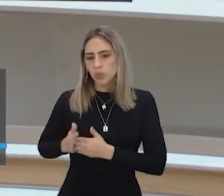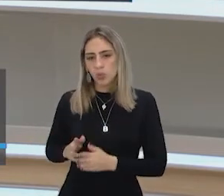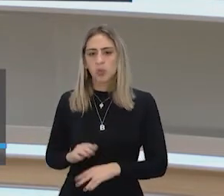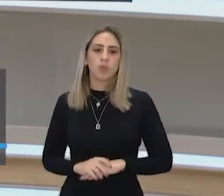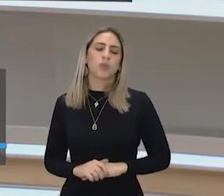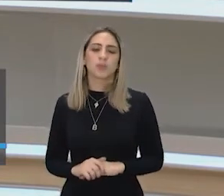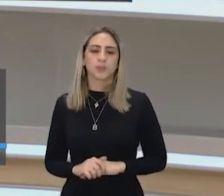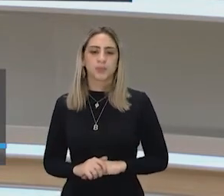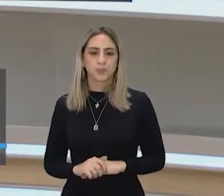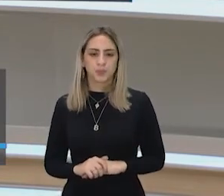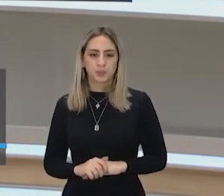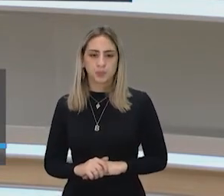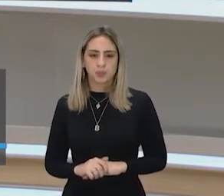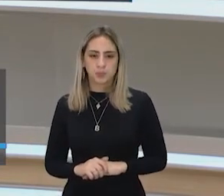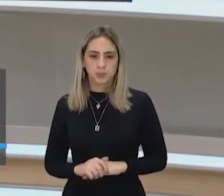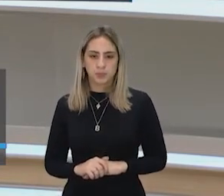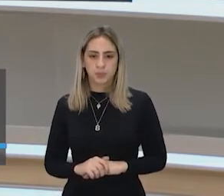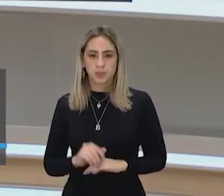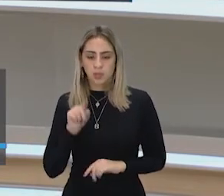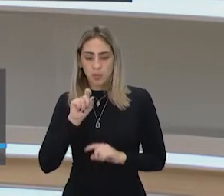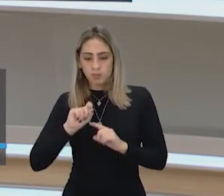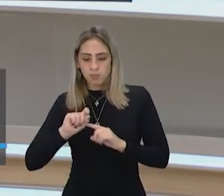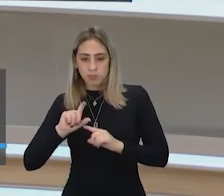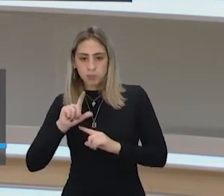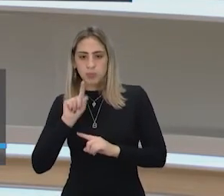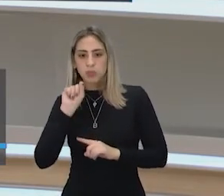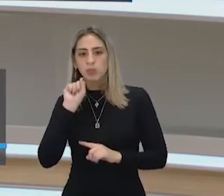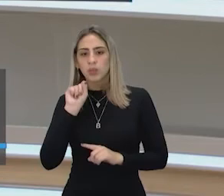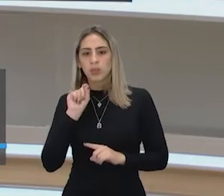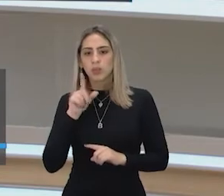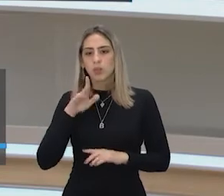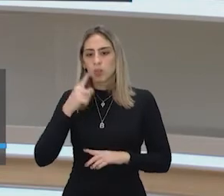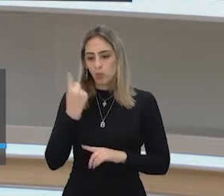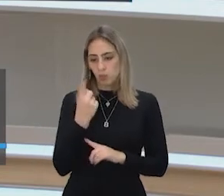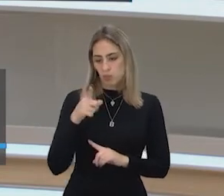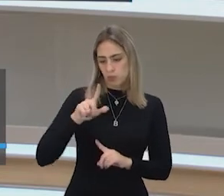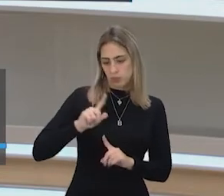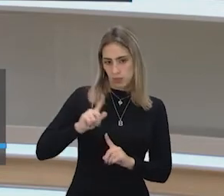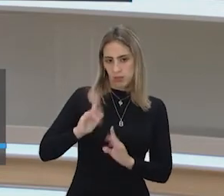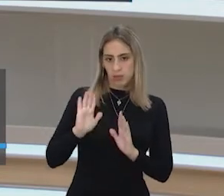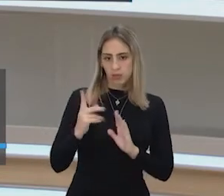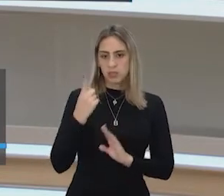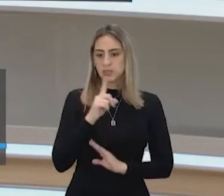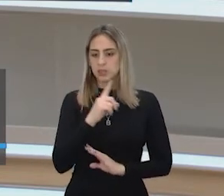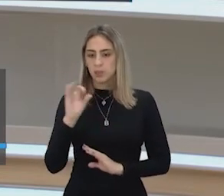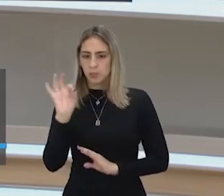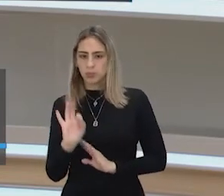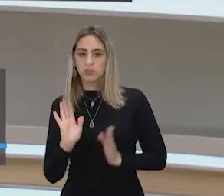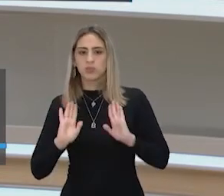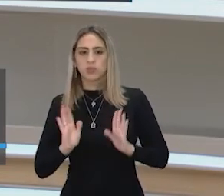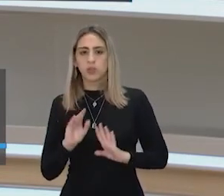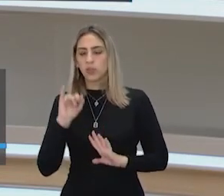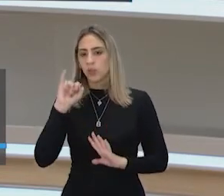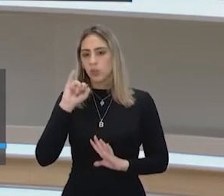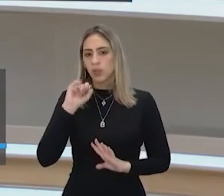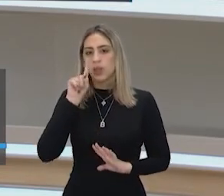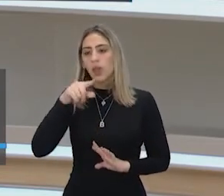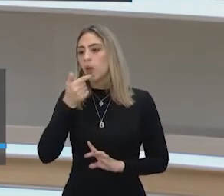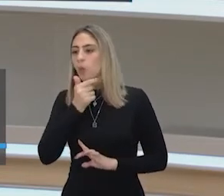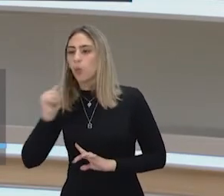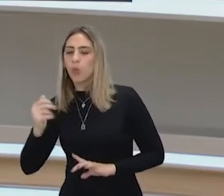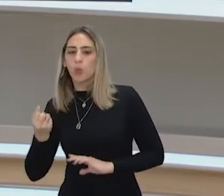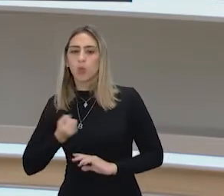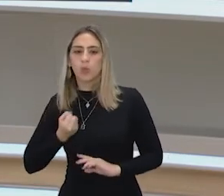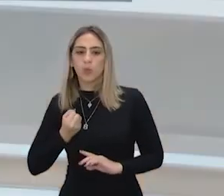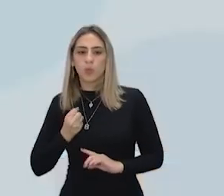aumento, lembrando que este aumento, ó, 1 é o que você tem, né? É o 100%. O I vai ser o aumento